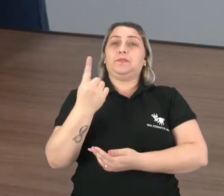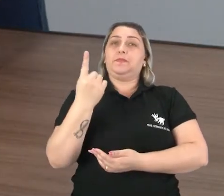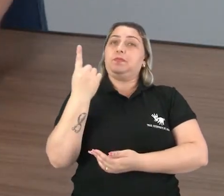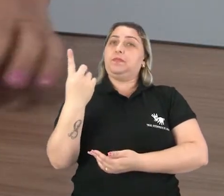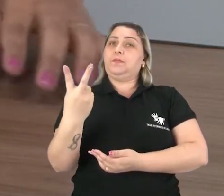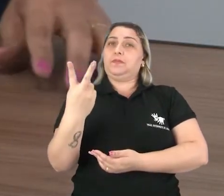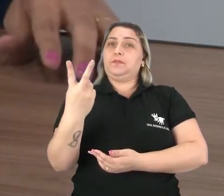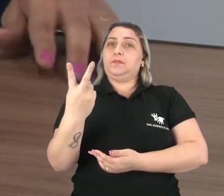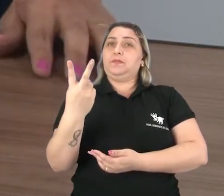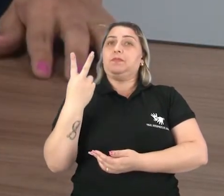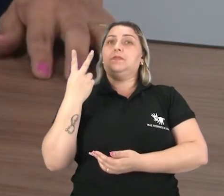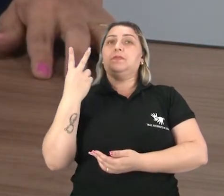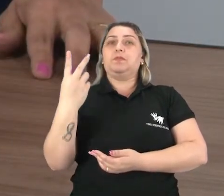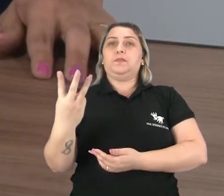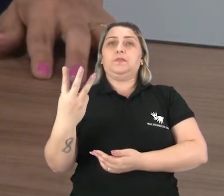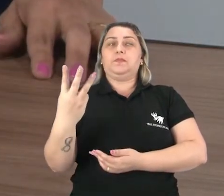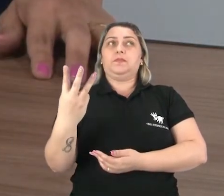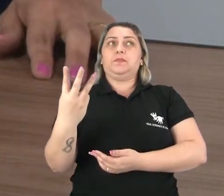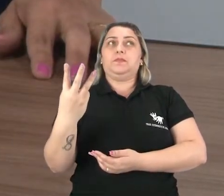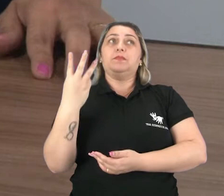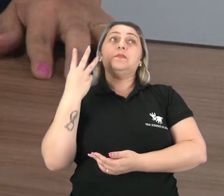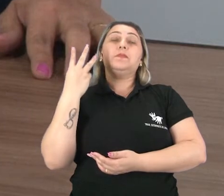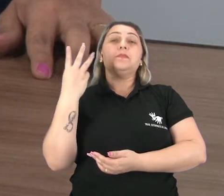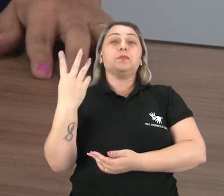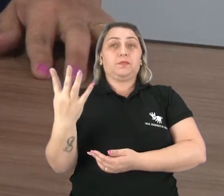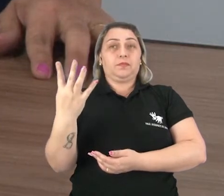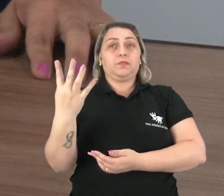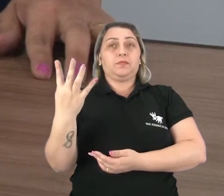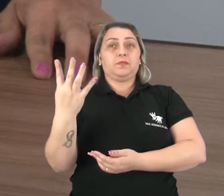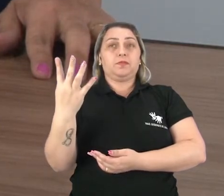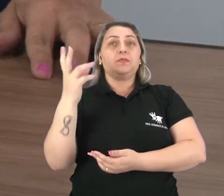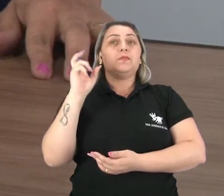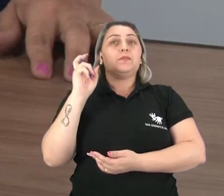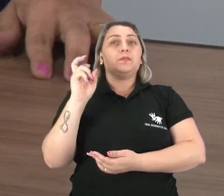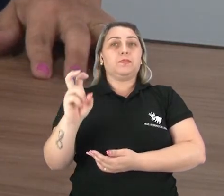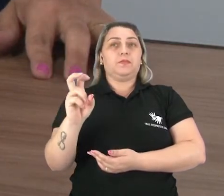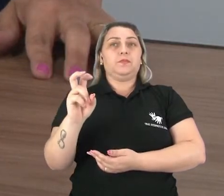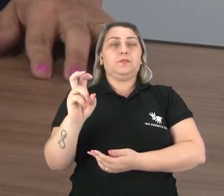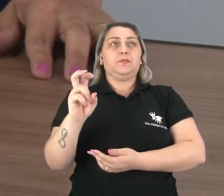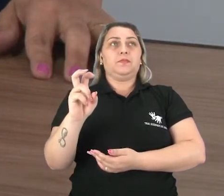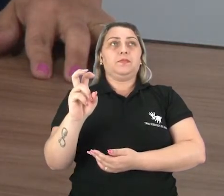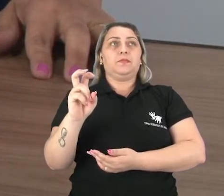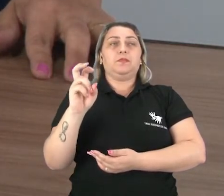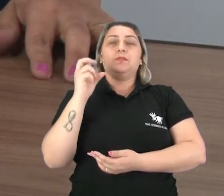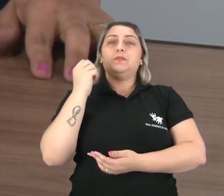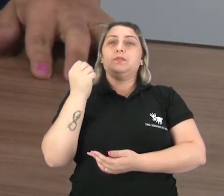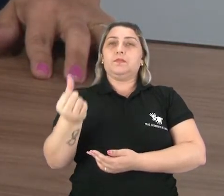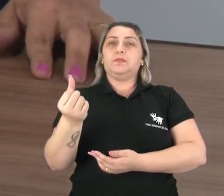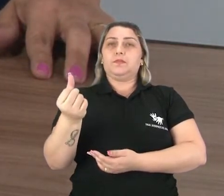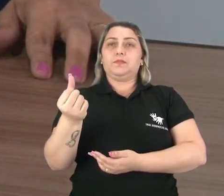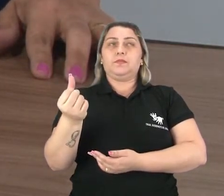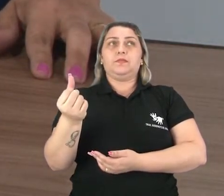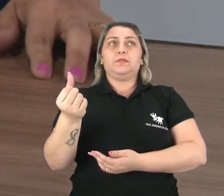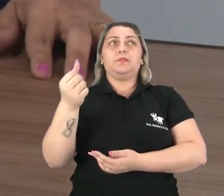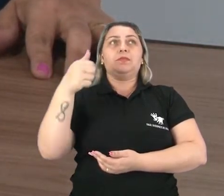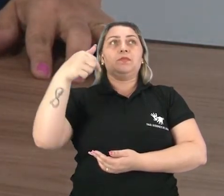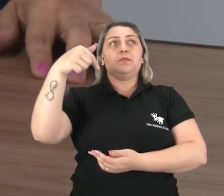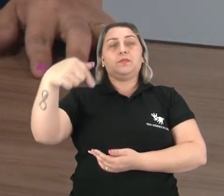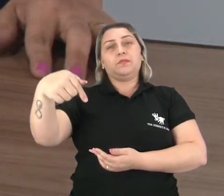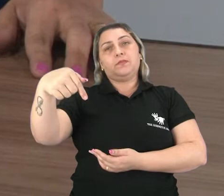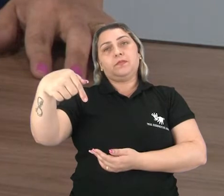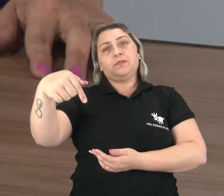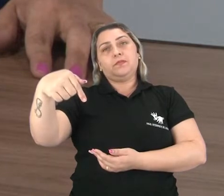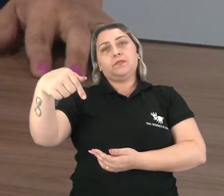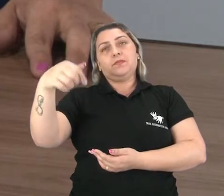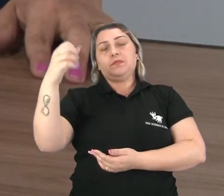1, 2, 3, 4, 5,